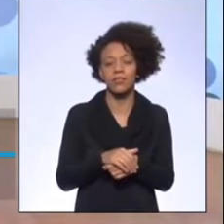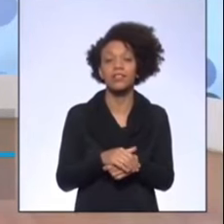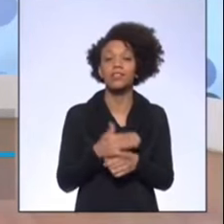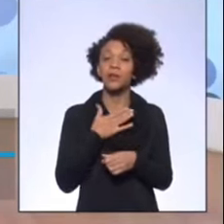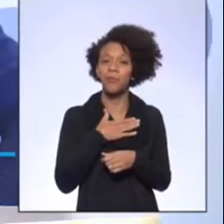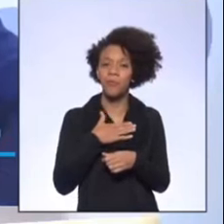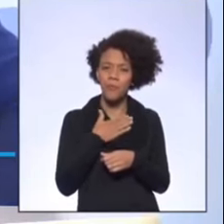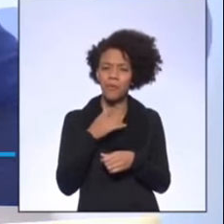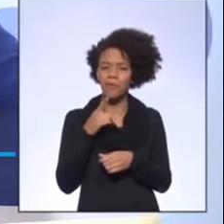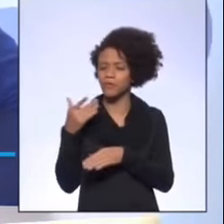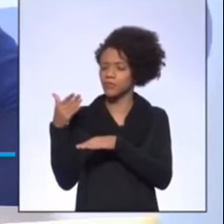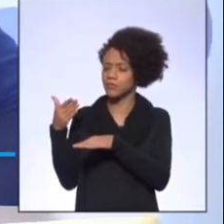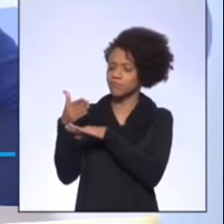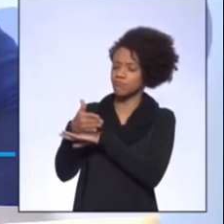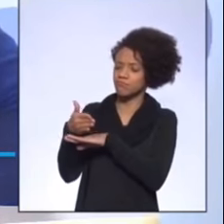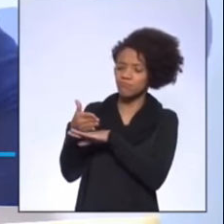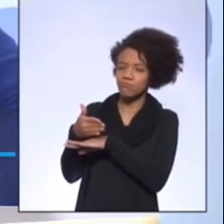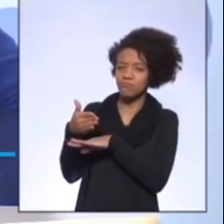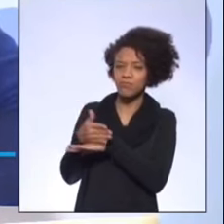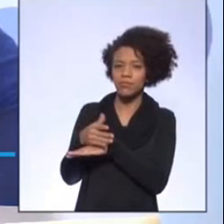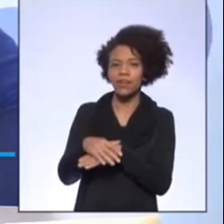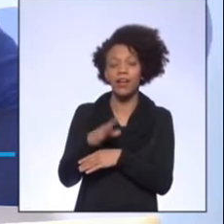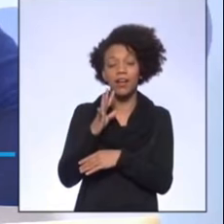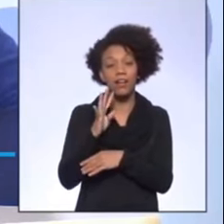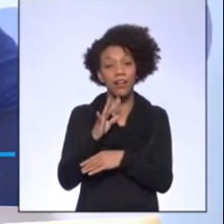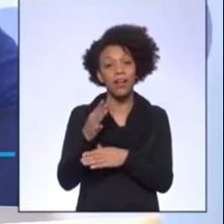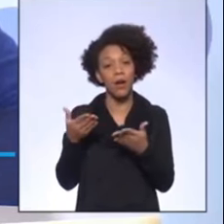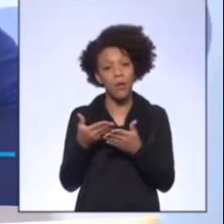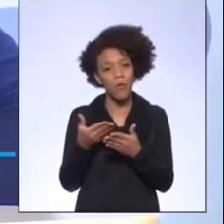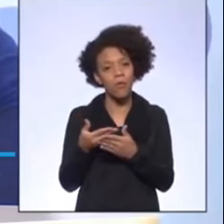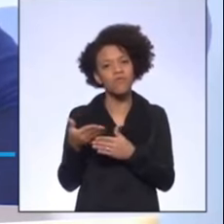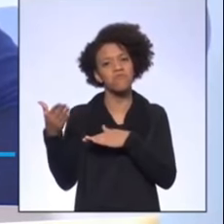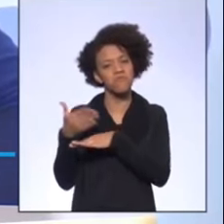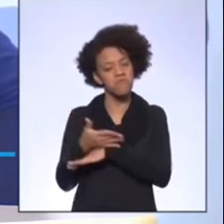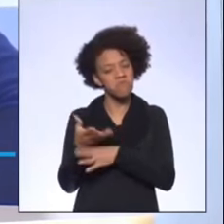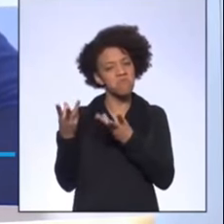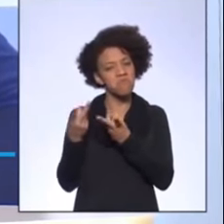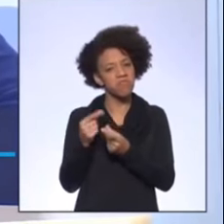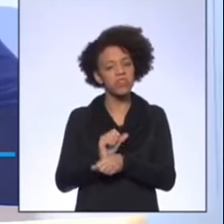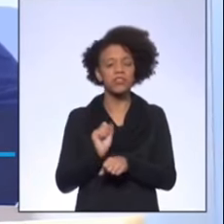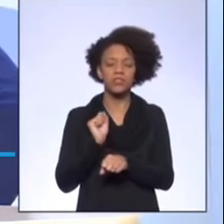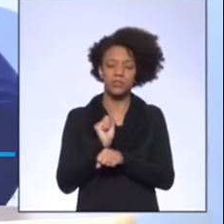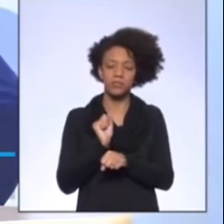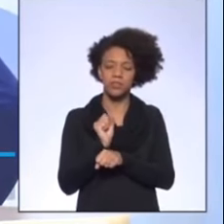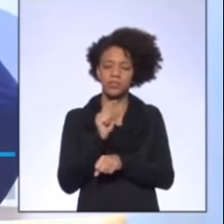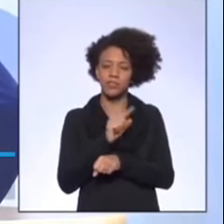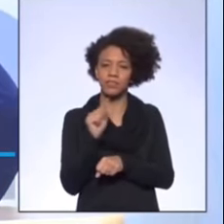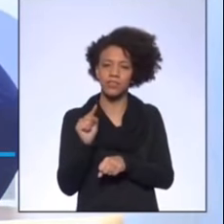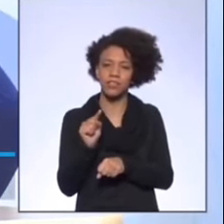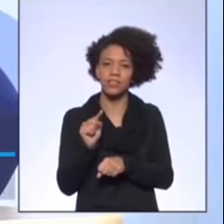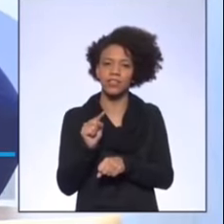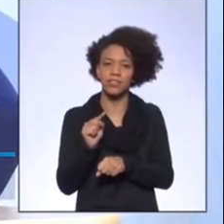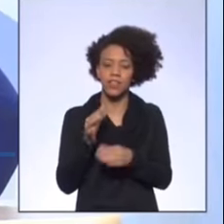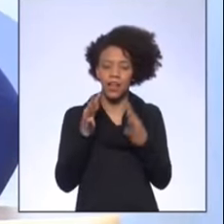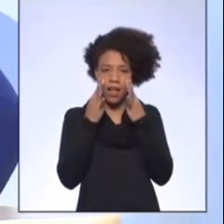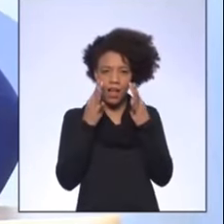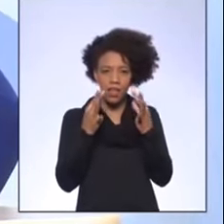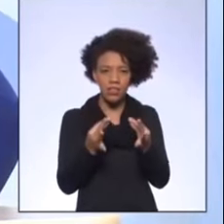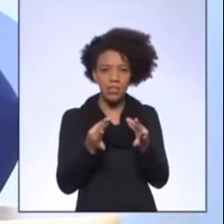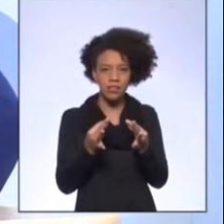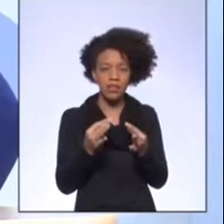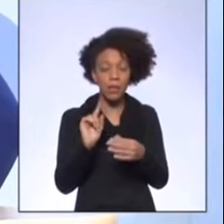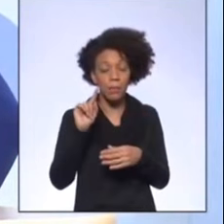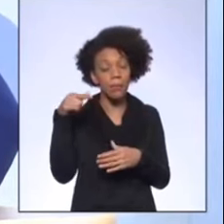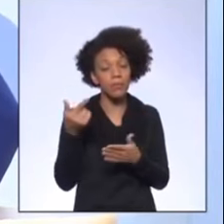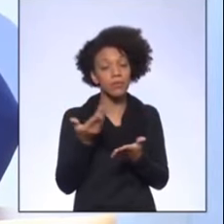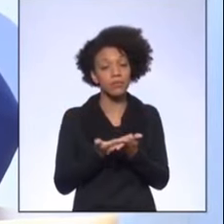que vocês participaram aí, que legal que hoje teve uma interação bem bacana. Esperamos aí que vocês estejam atentos para a nossa